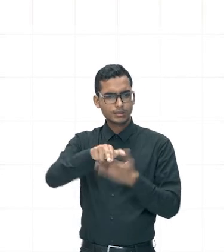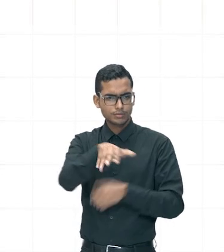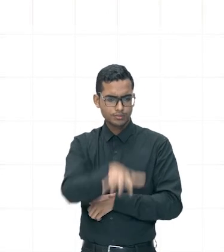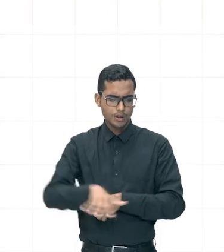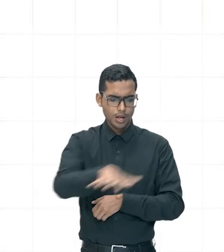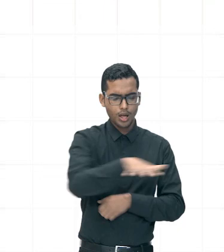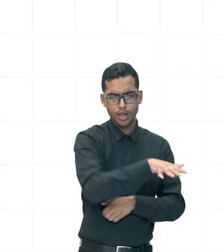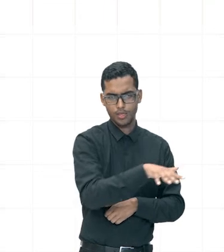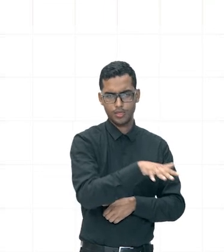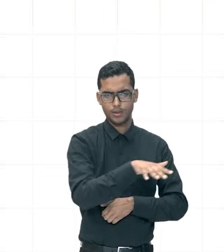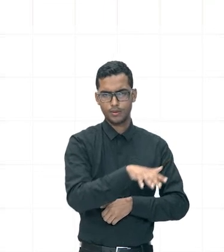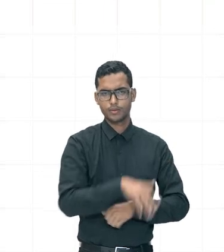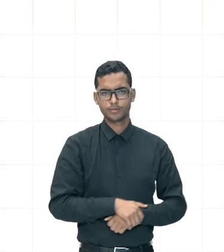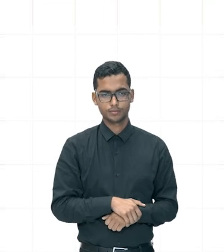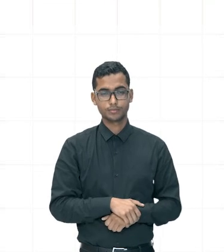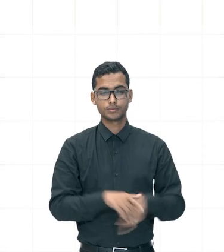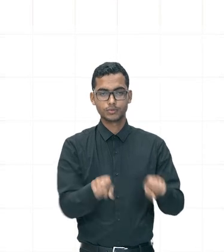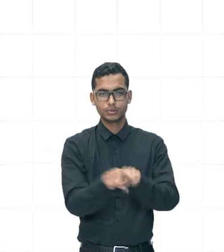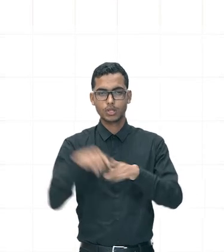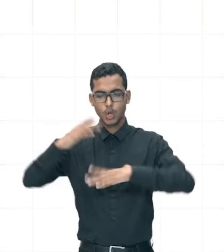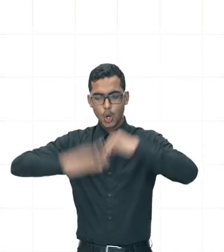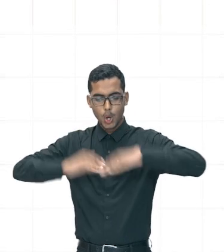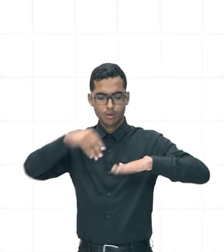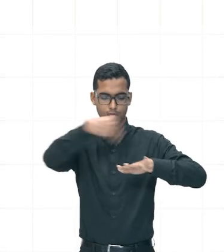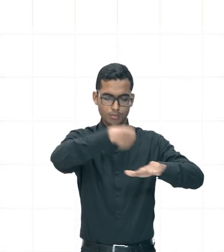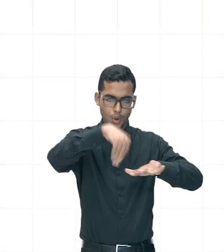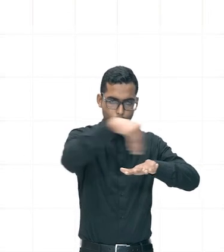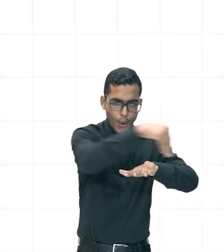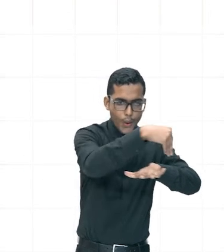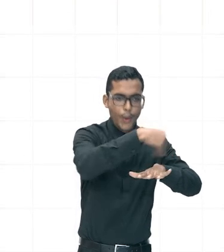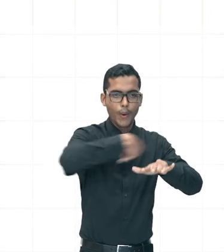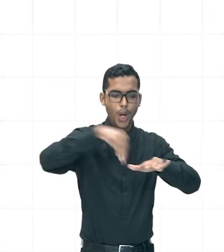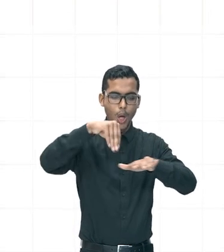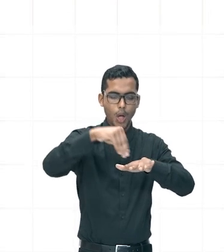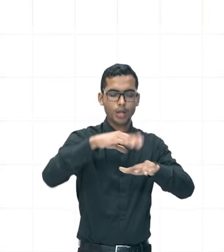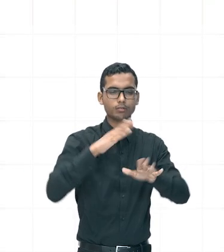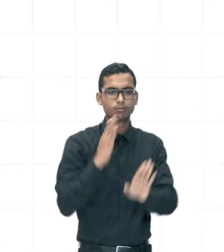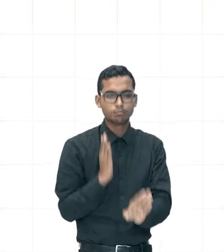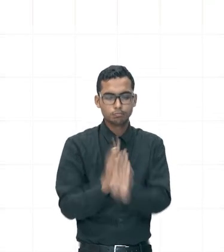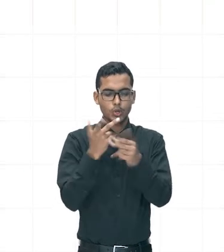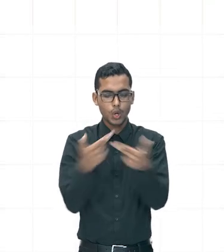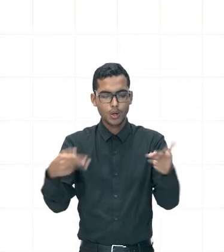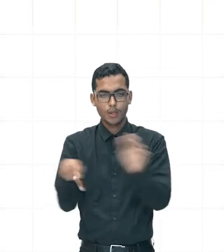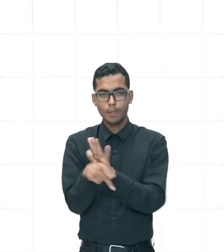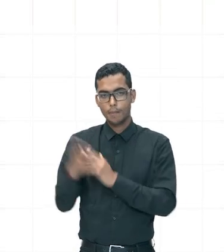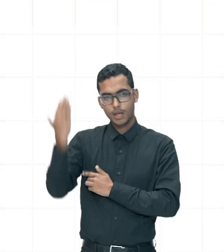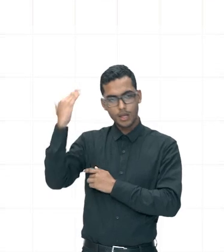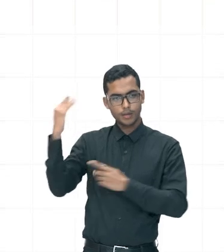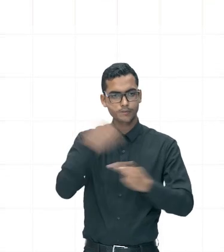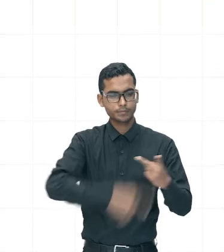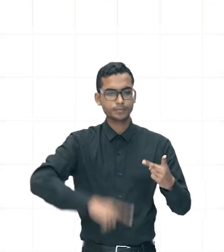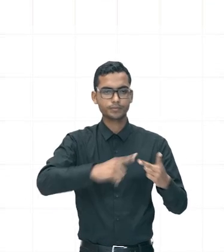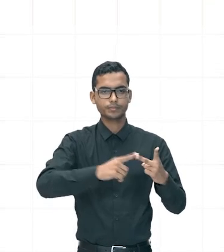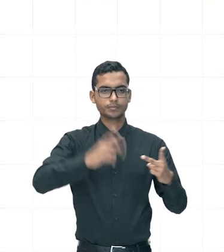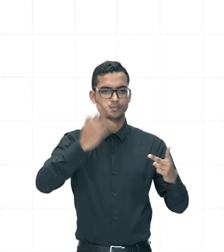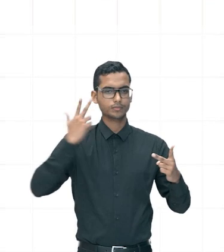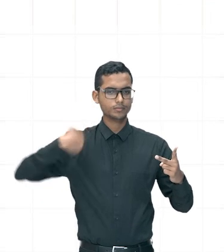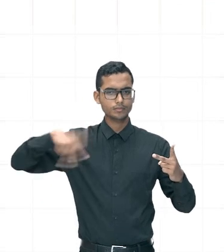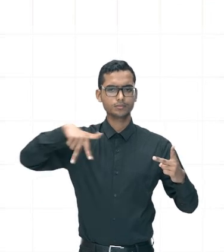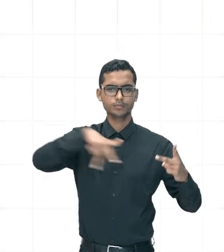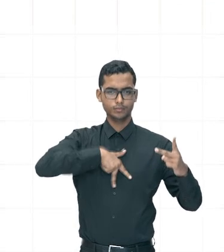precisa da ajuda do arqueólogo para entender ali, achar as coisas que foram deixadas para trás,